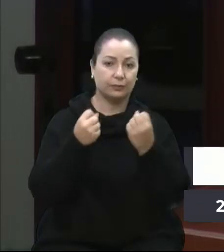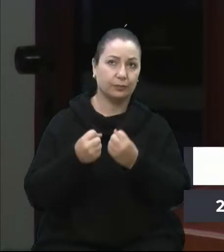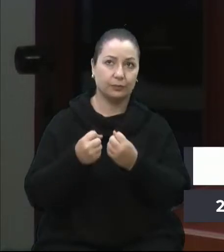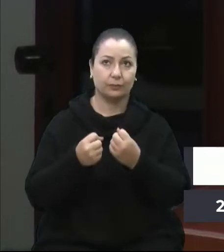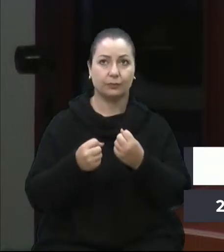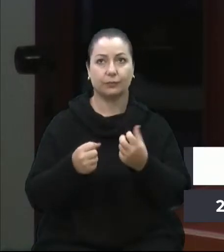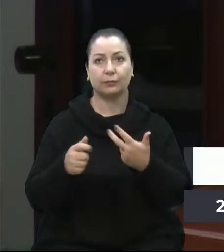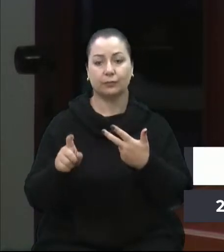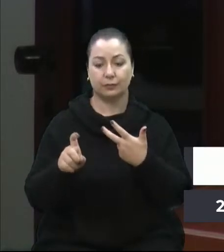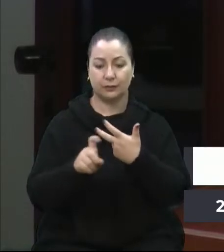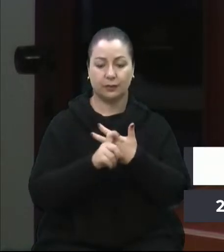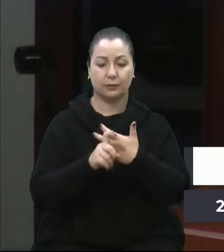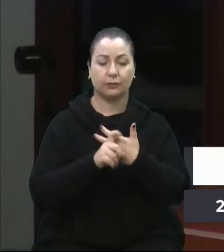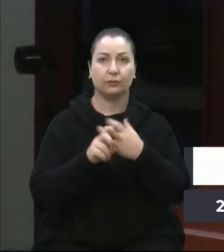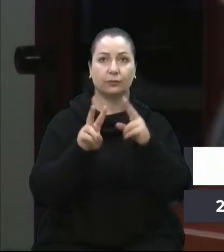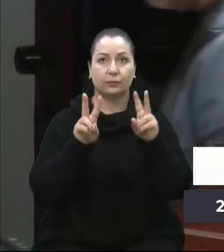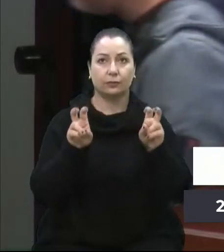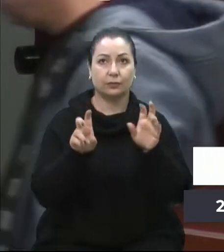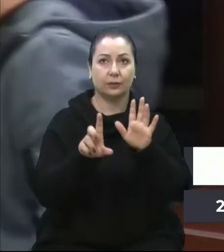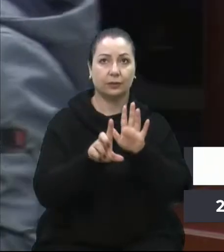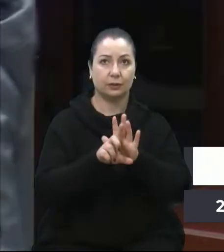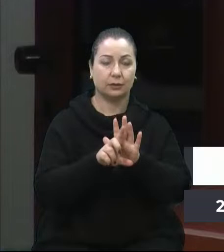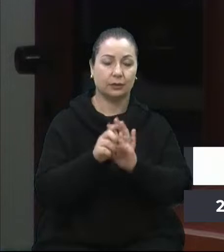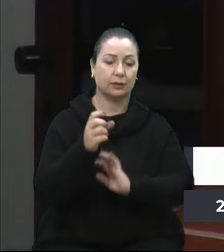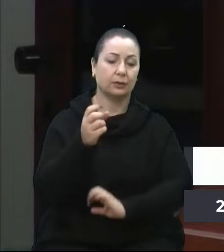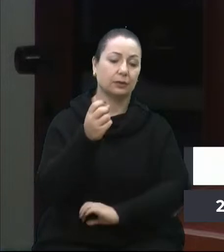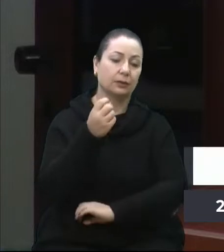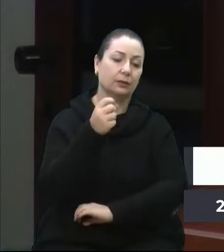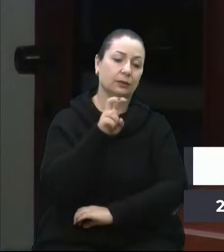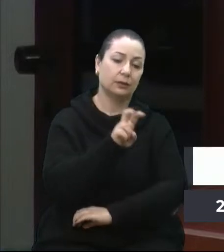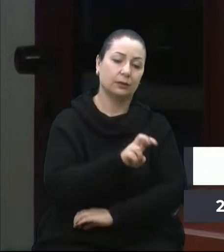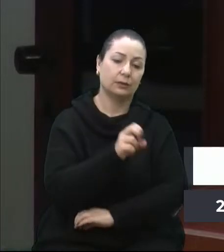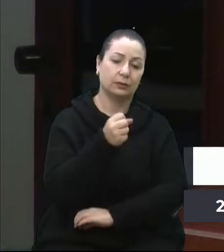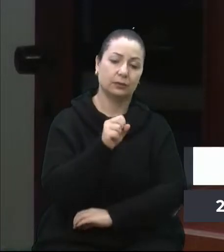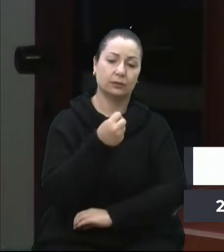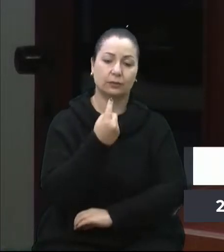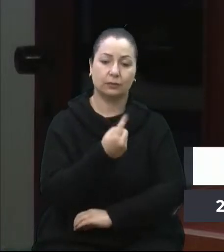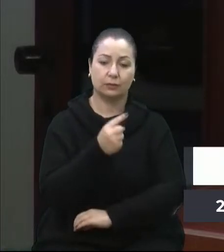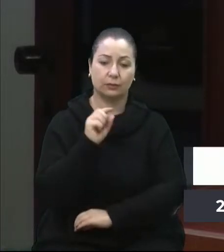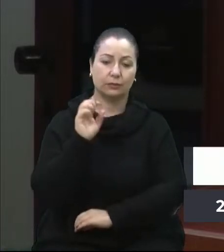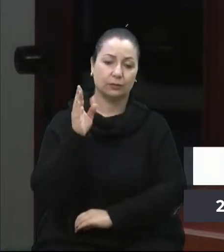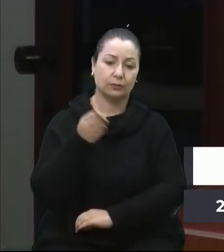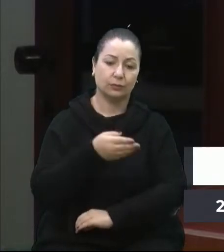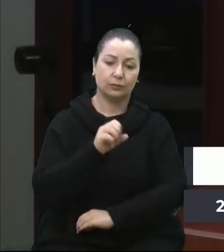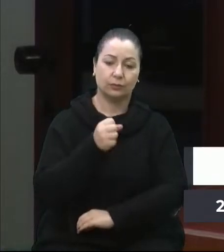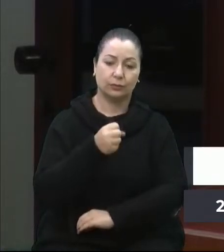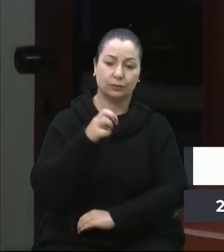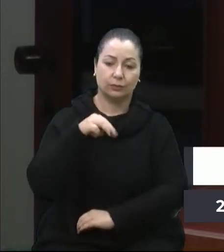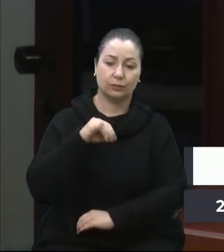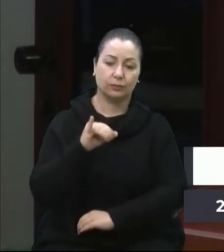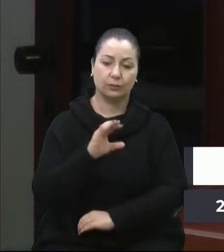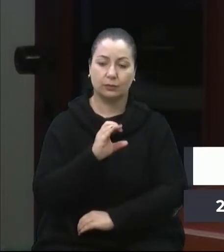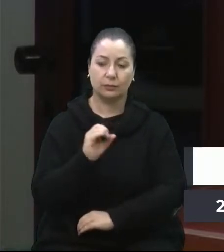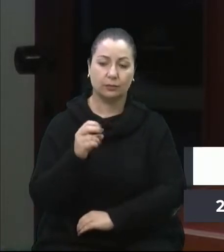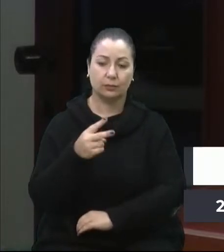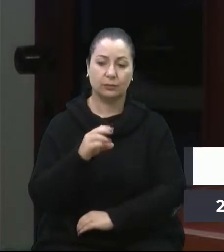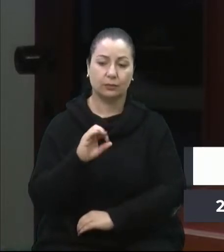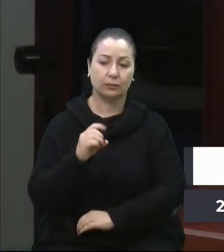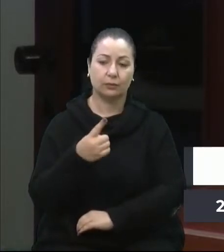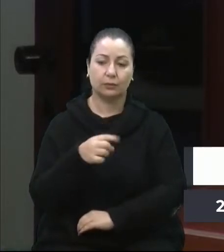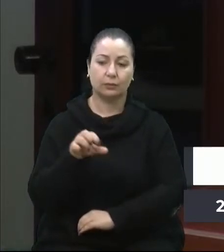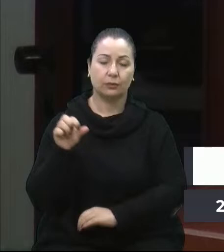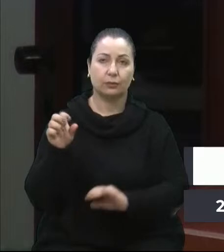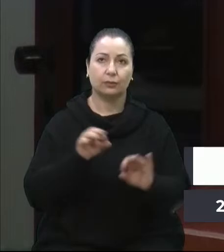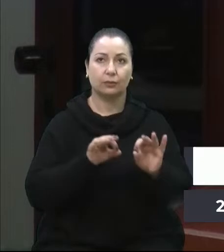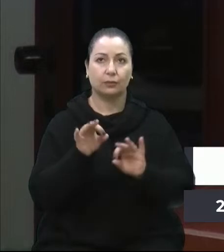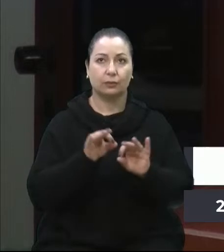acresce dispositivo à lei complementar número 581, de 8 de maio de 2019, que regula o parcelamento